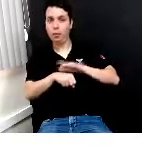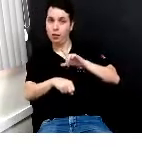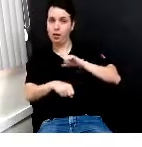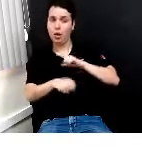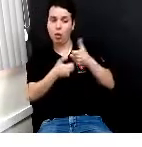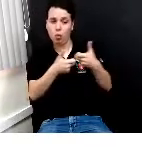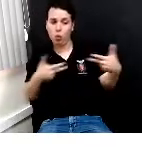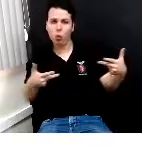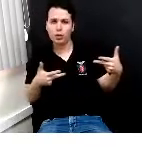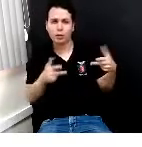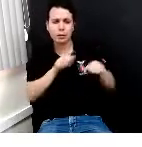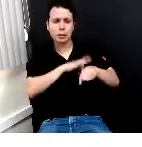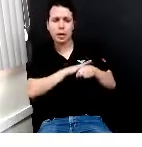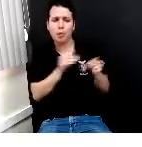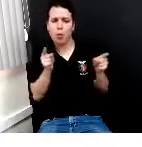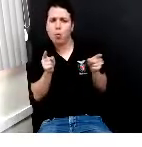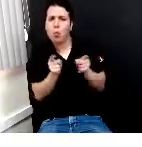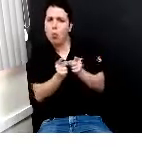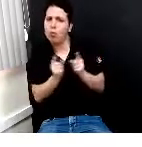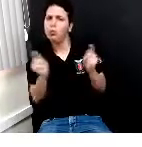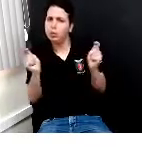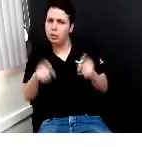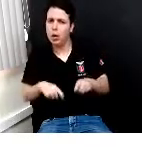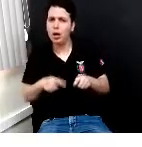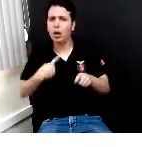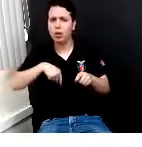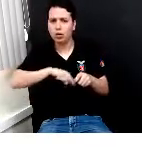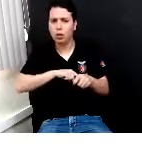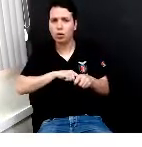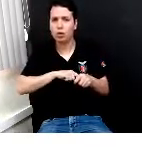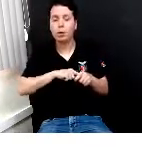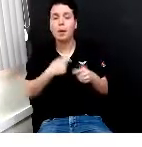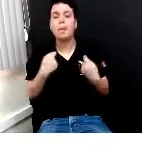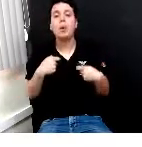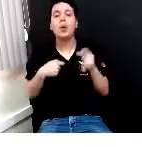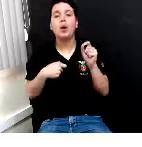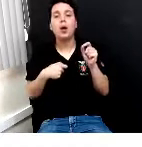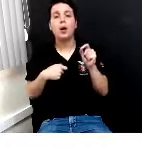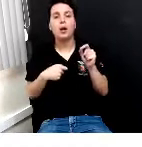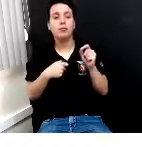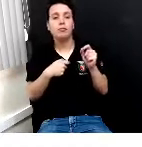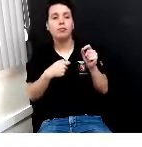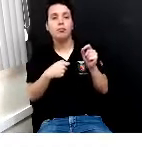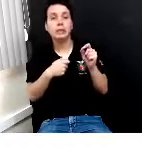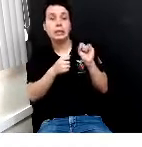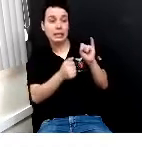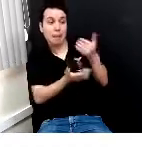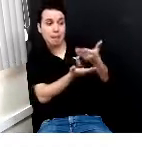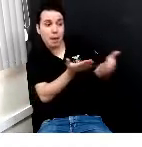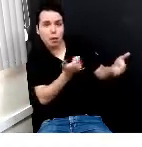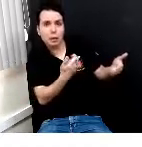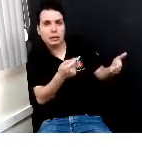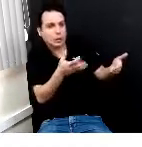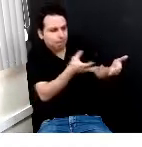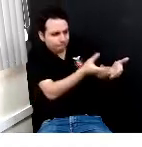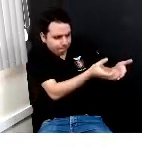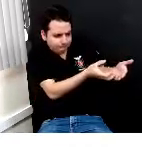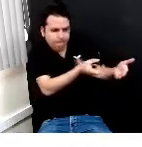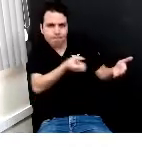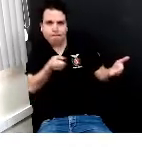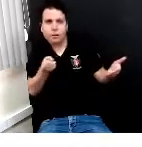efetivadas, resgatadas, eu acho que a palavra é essa, porque a gente tem que resgatar se a gente perdeu, justamente